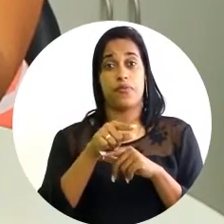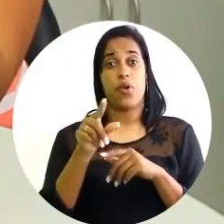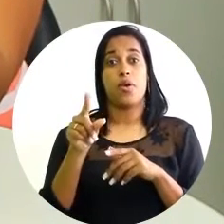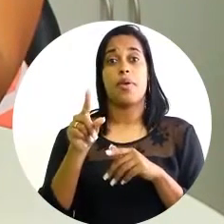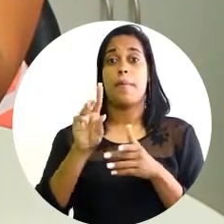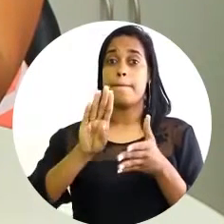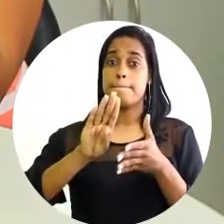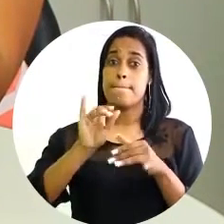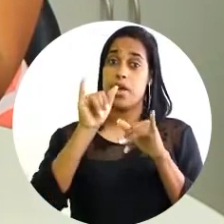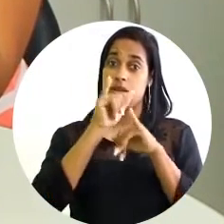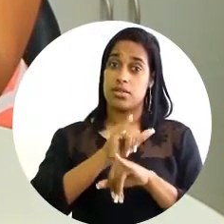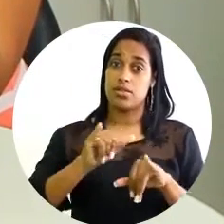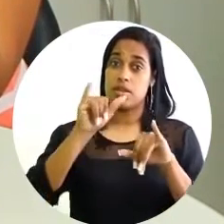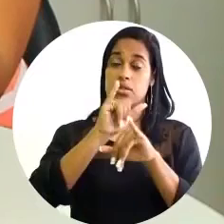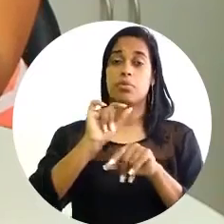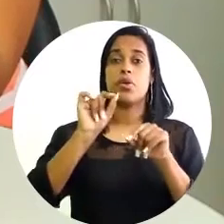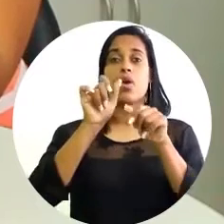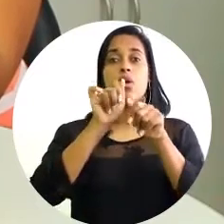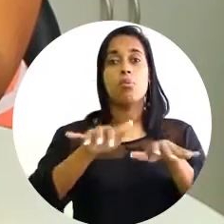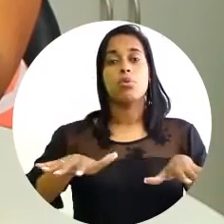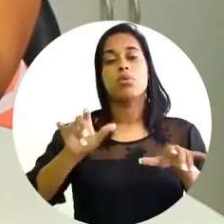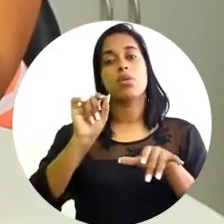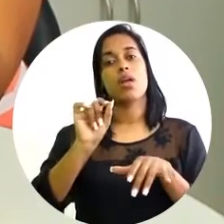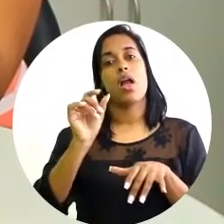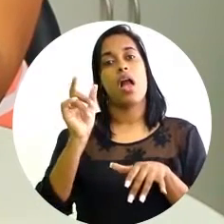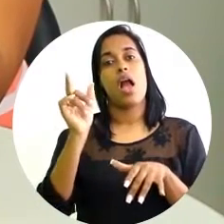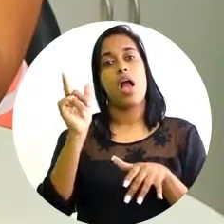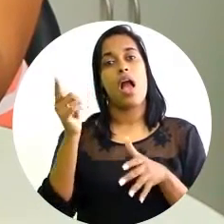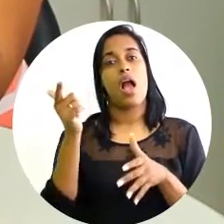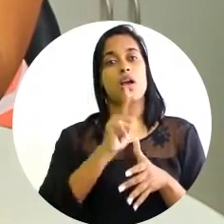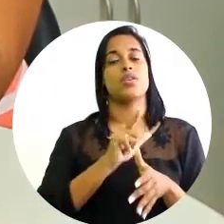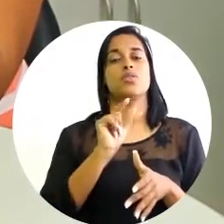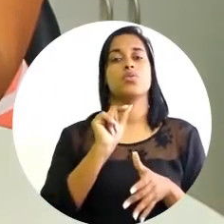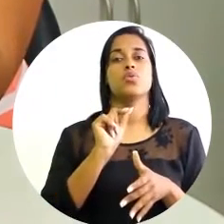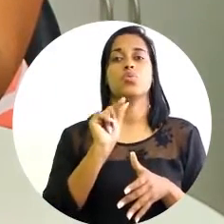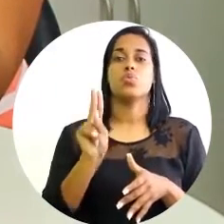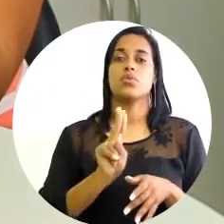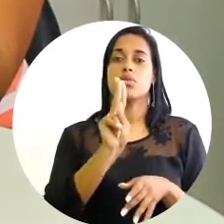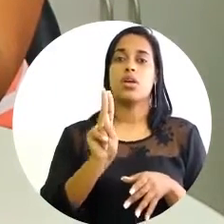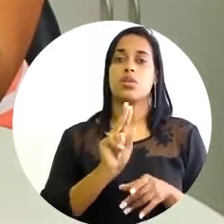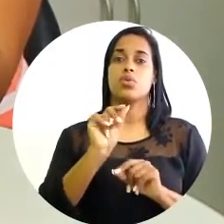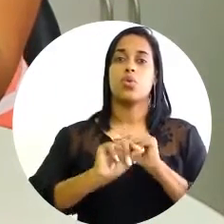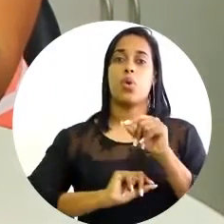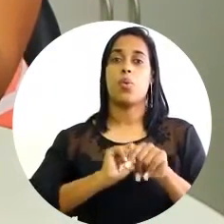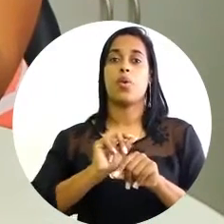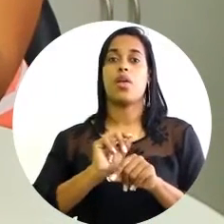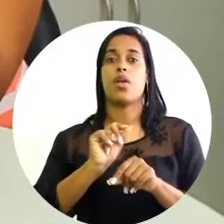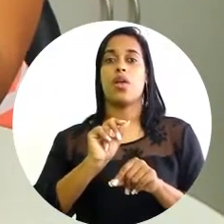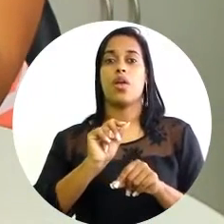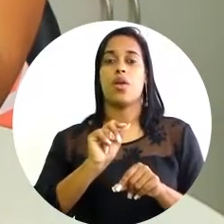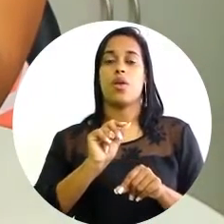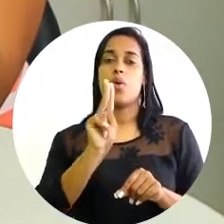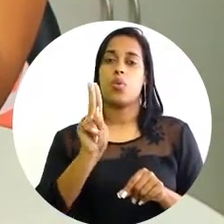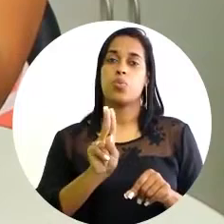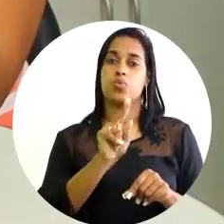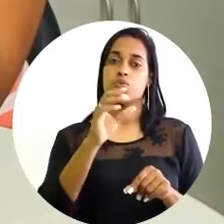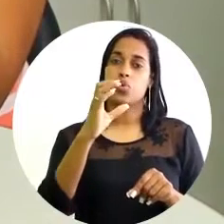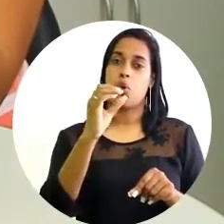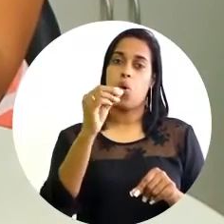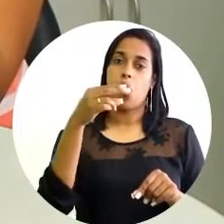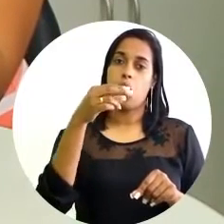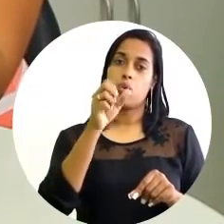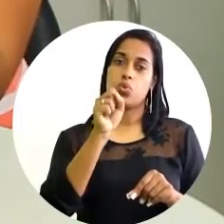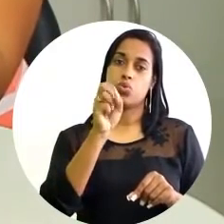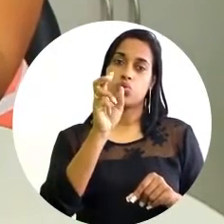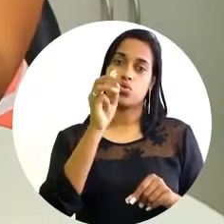foi repassado para que seja gasto com consumo. O que seria